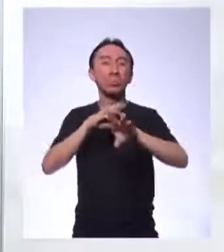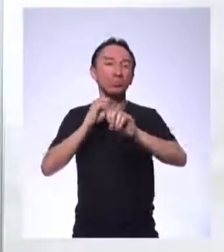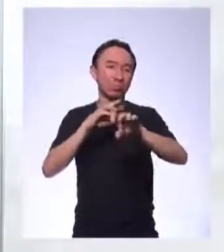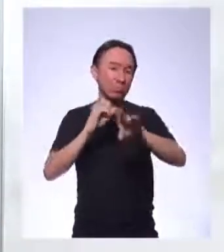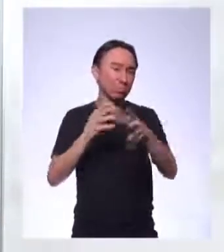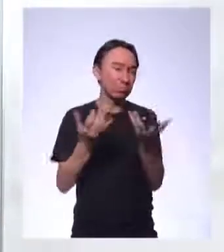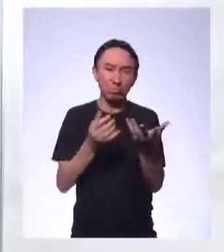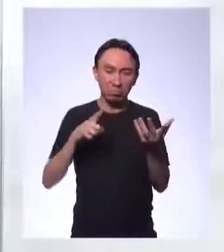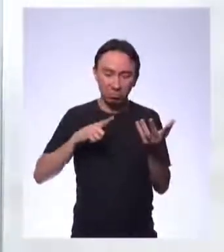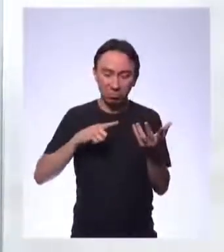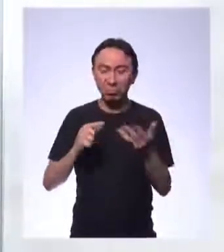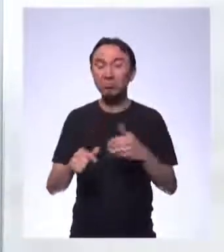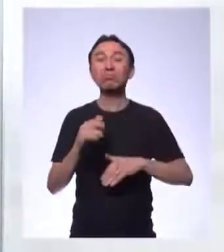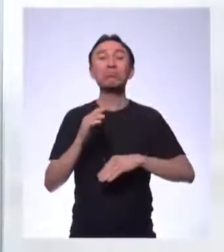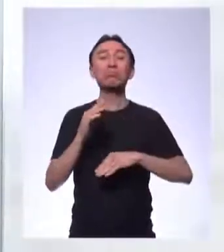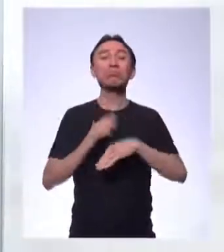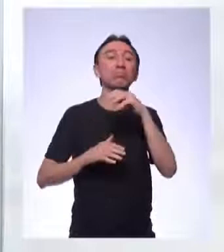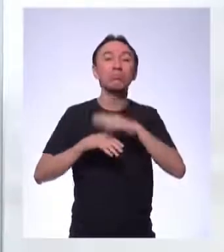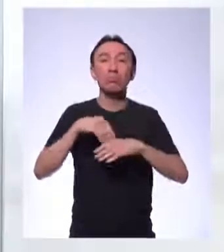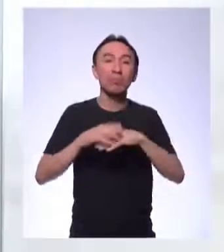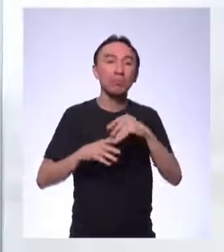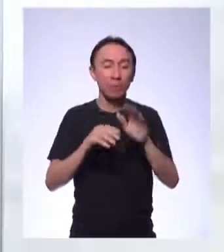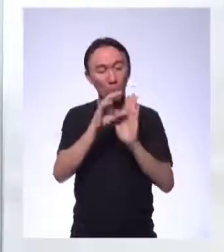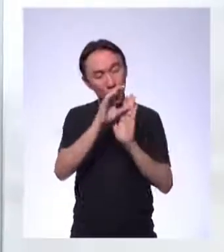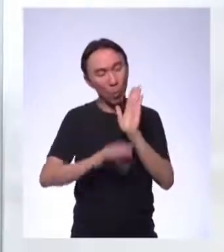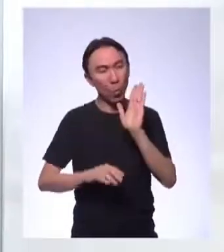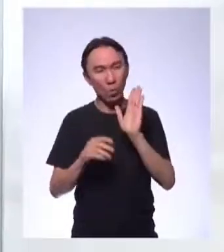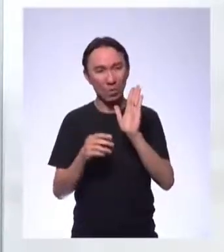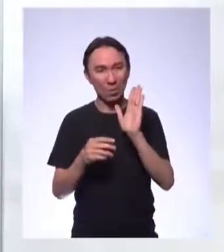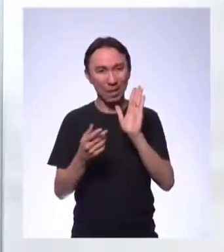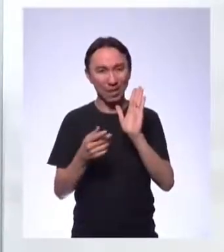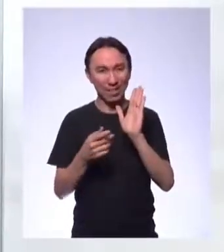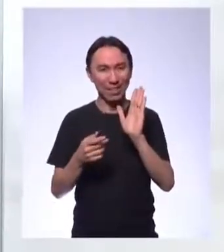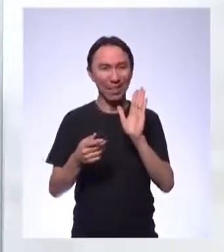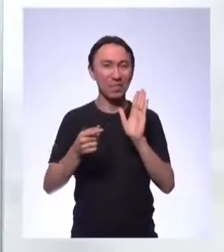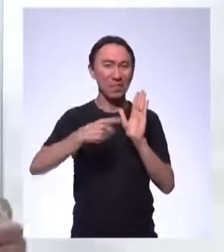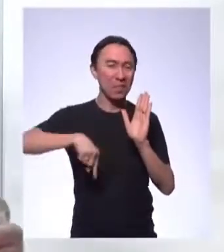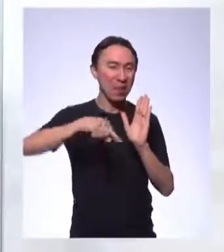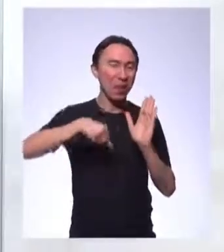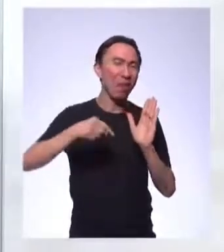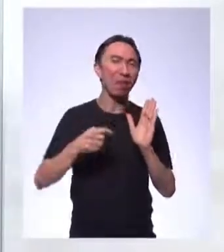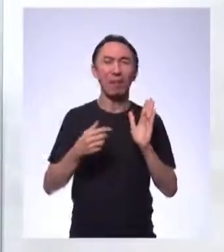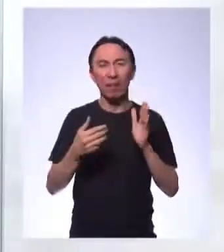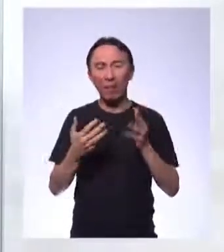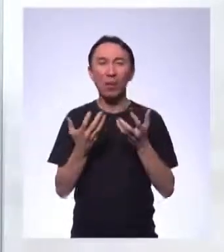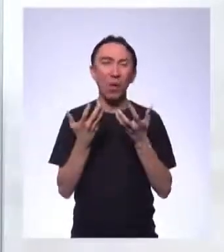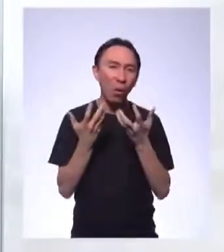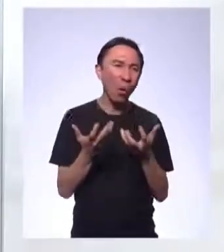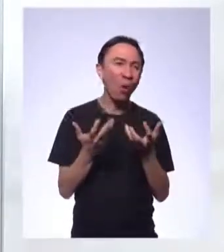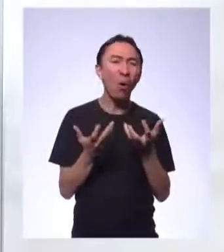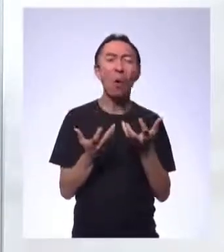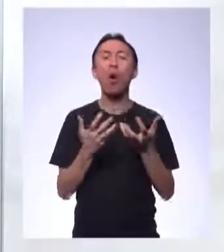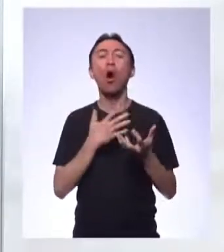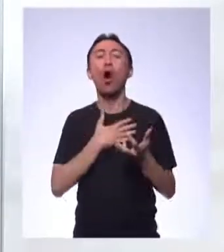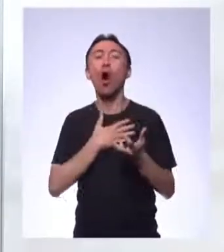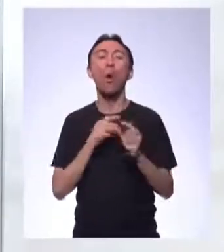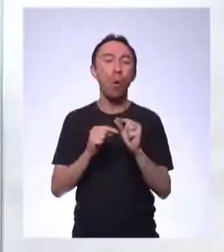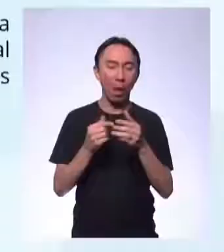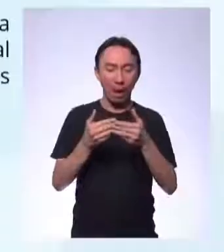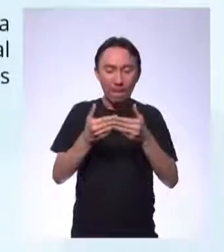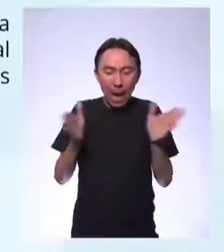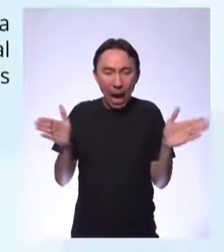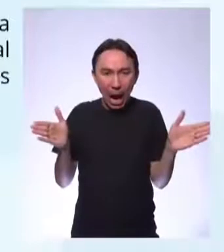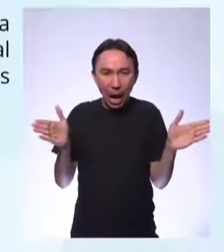habilidade do currículo que a gente gosta de trabalhar de uma maneira bem abrangente e tudo mais. Falando nisso, vamos